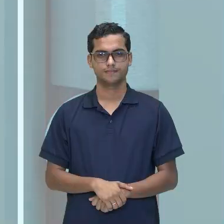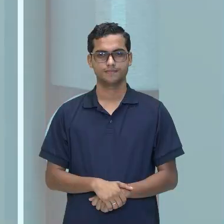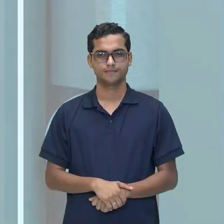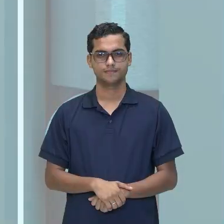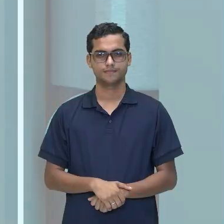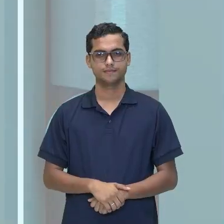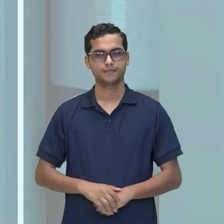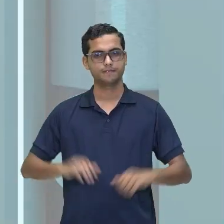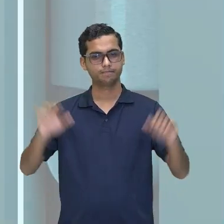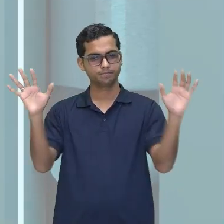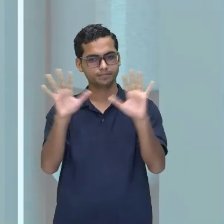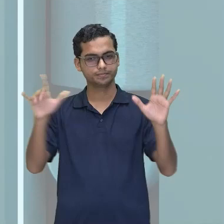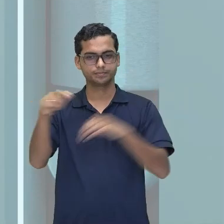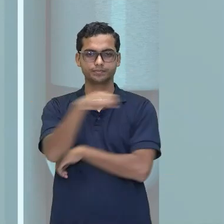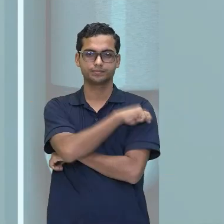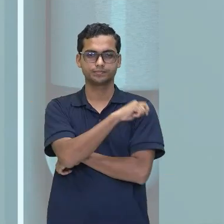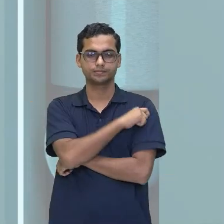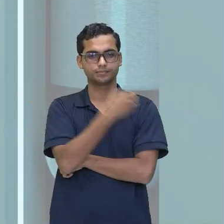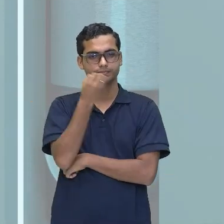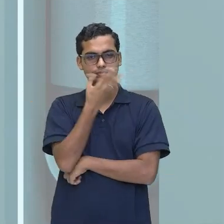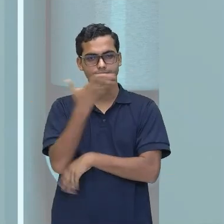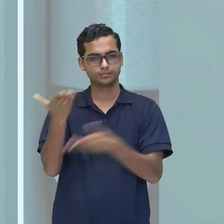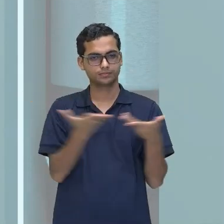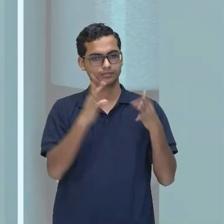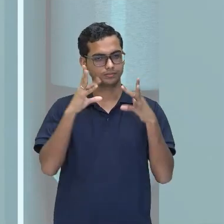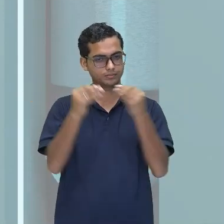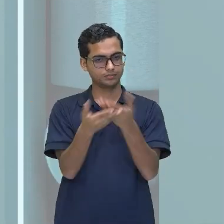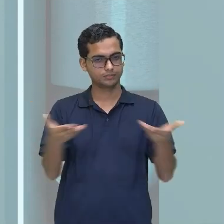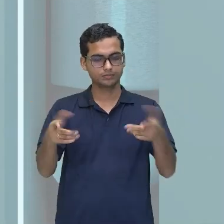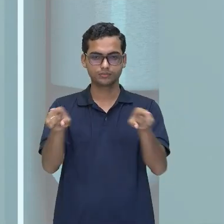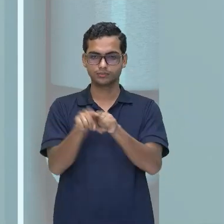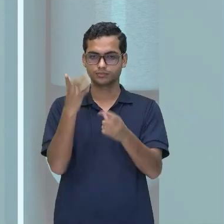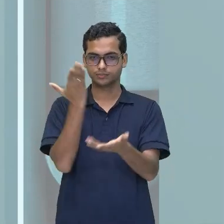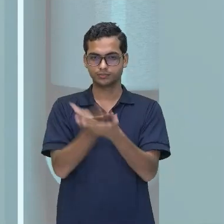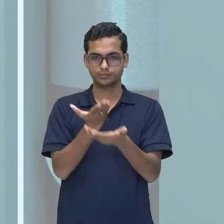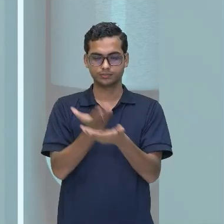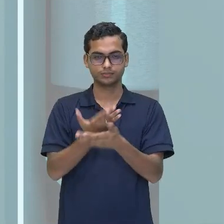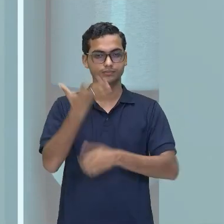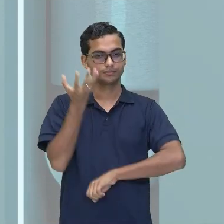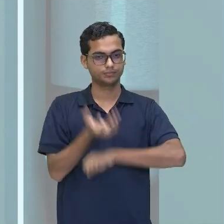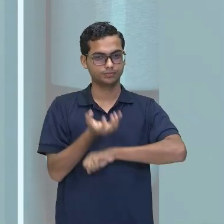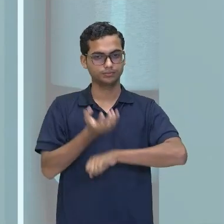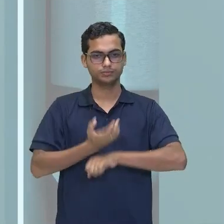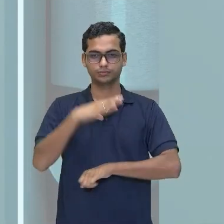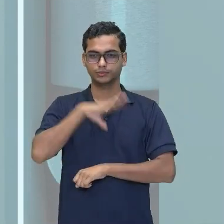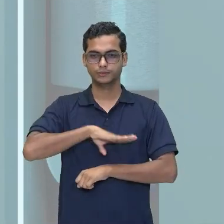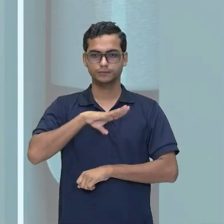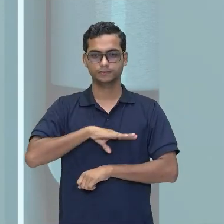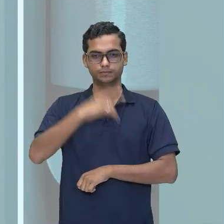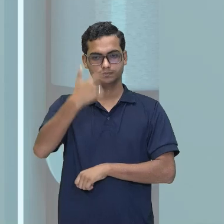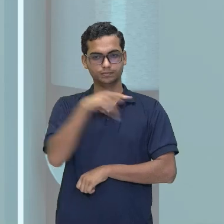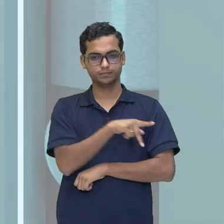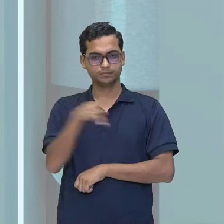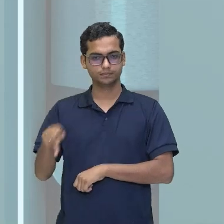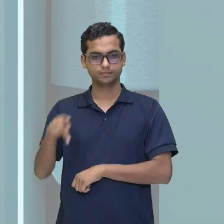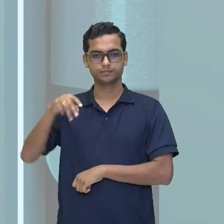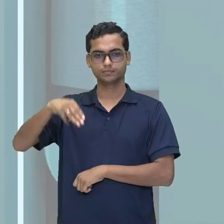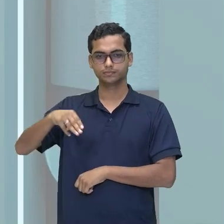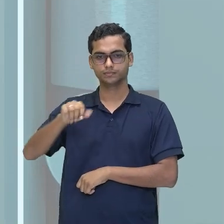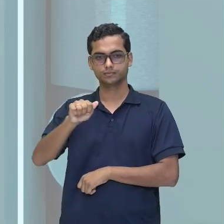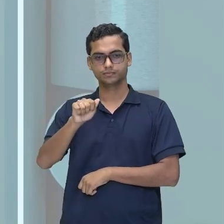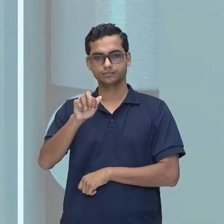Olá, pessoal! Sejam todos muito bem-vindos a mais uma aula de língua portuguesa. Sou a professora